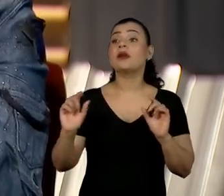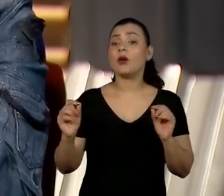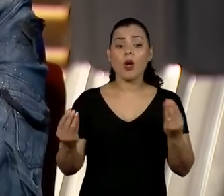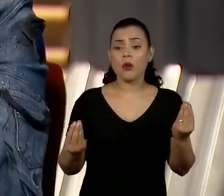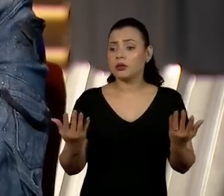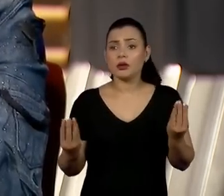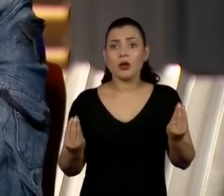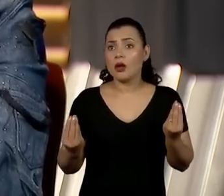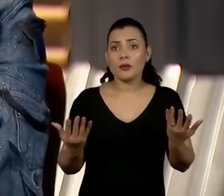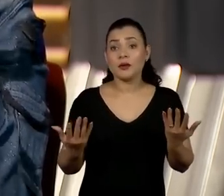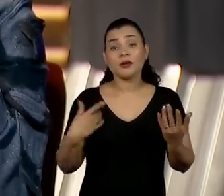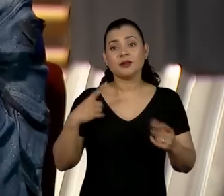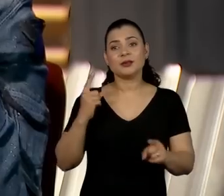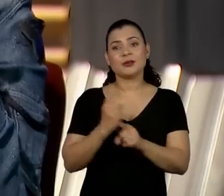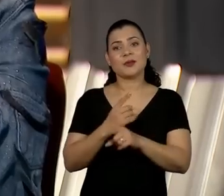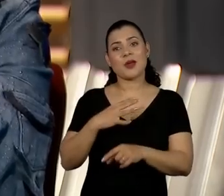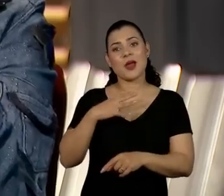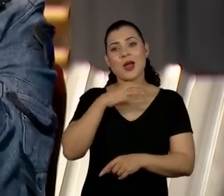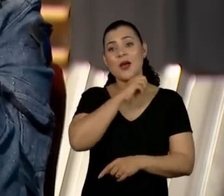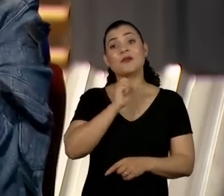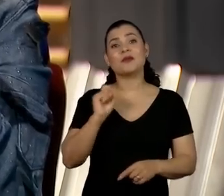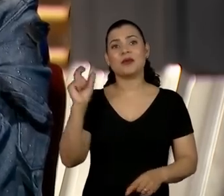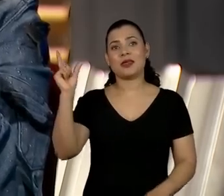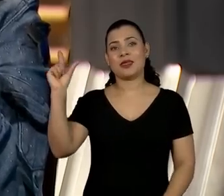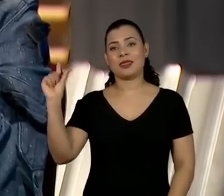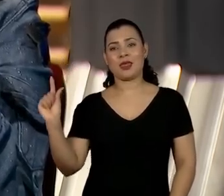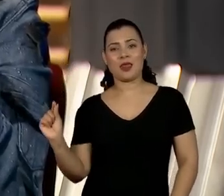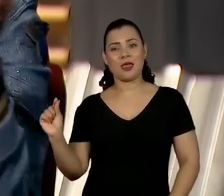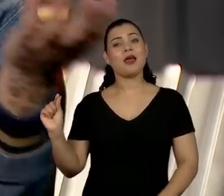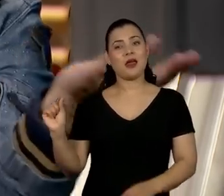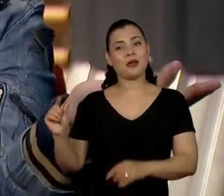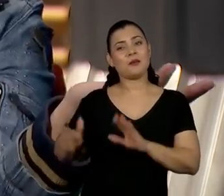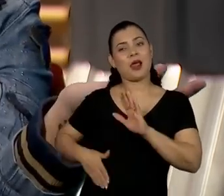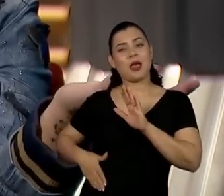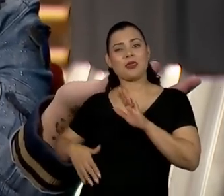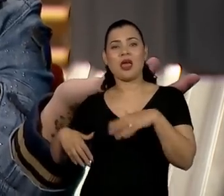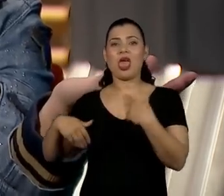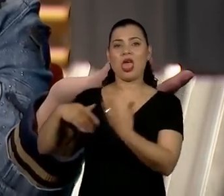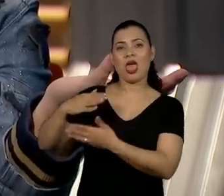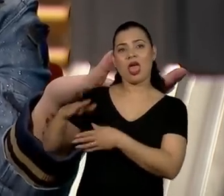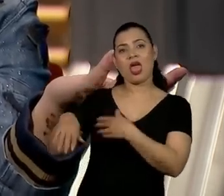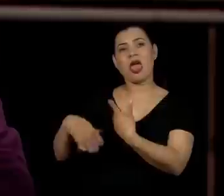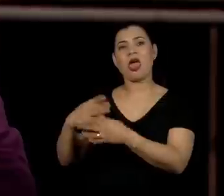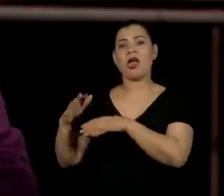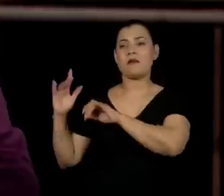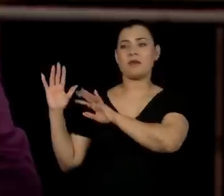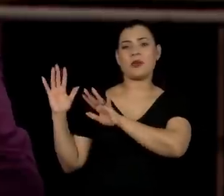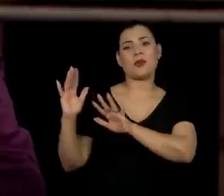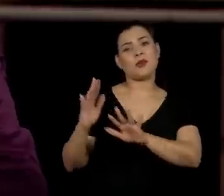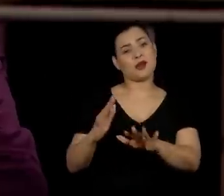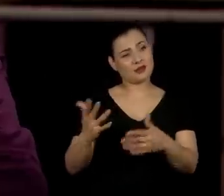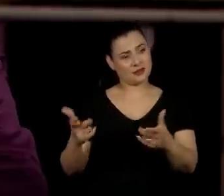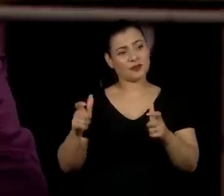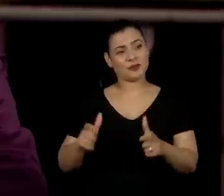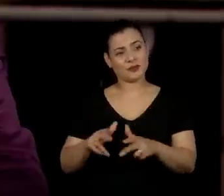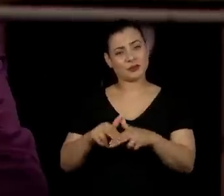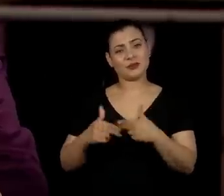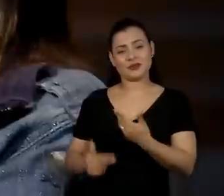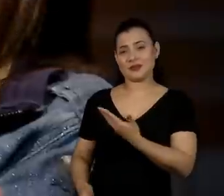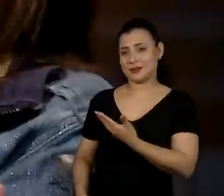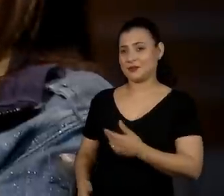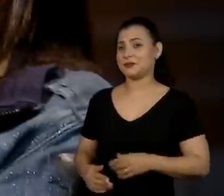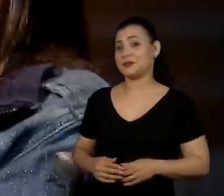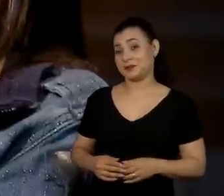E aí você descobre que obviamente os italianos que trouxeram a malandragem da Calábria é de Napoli né E